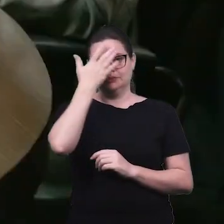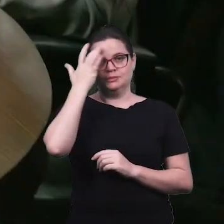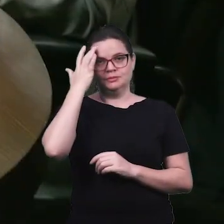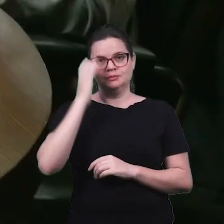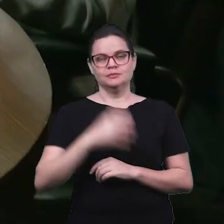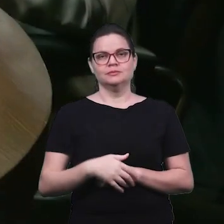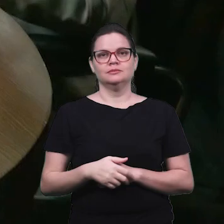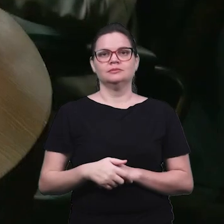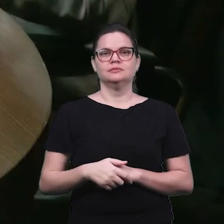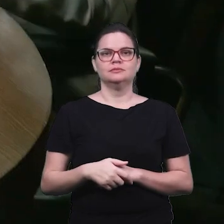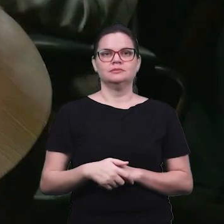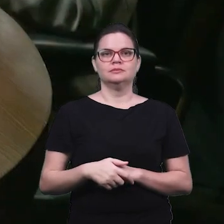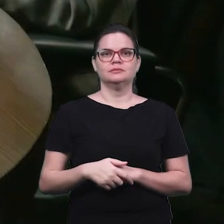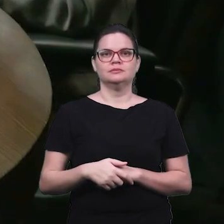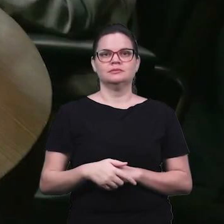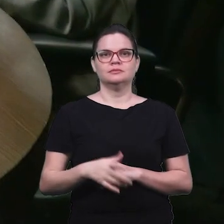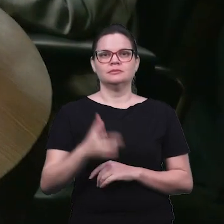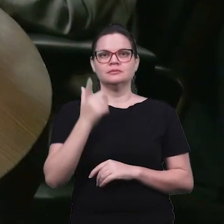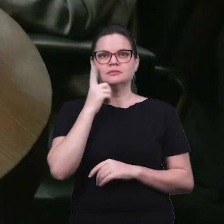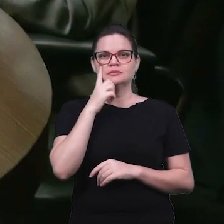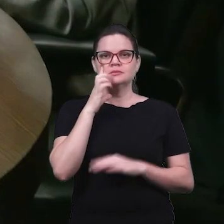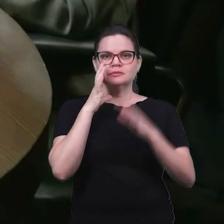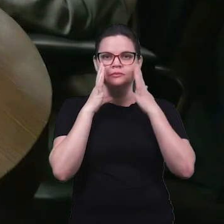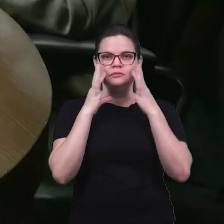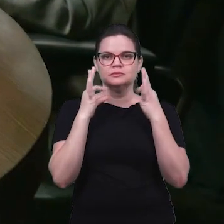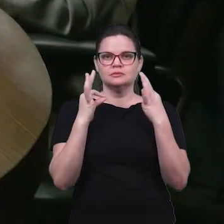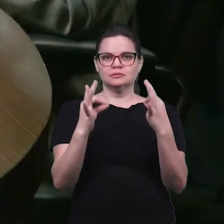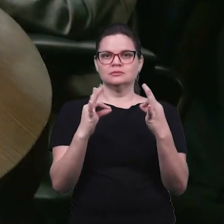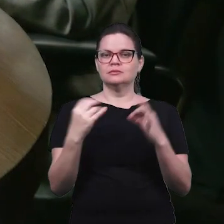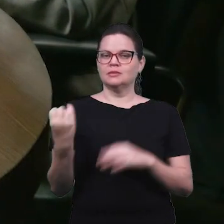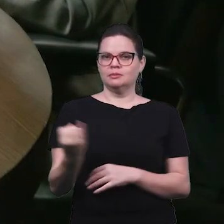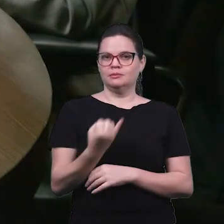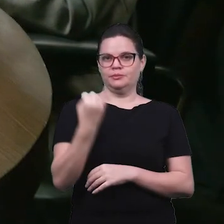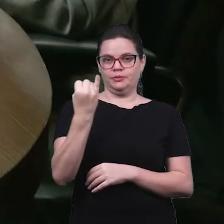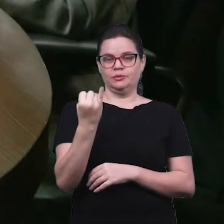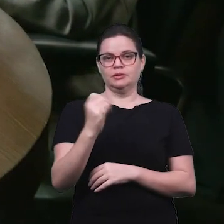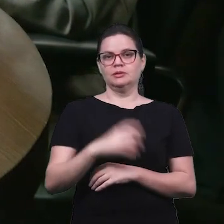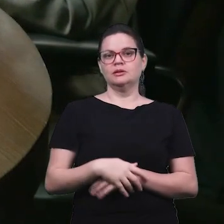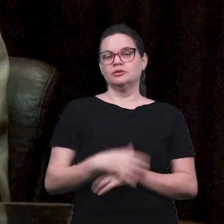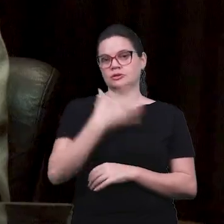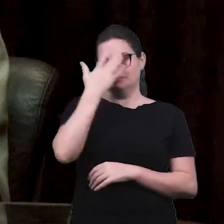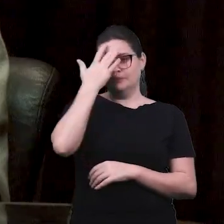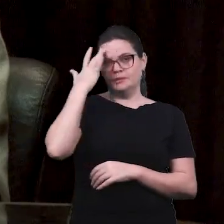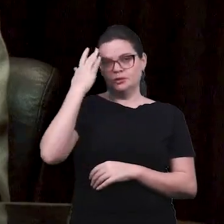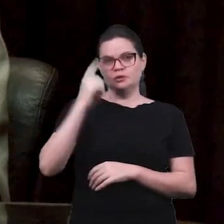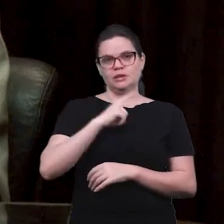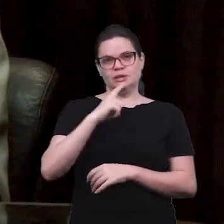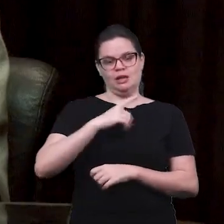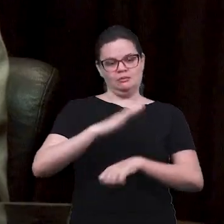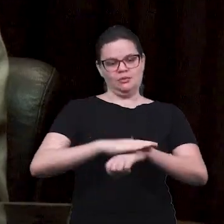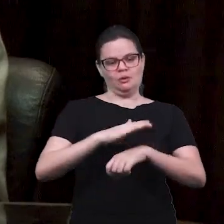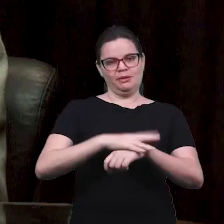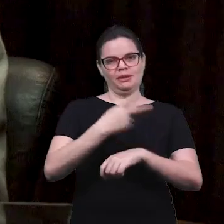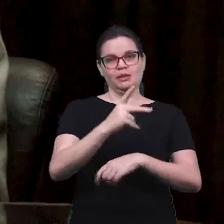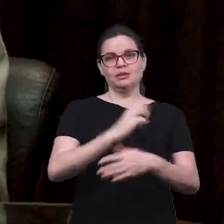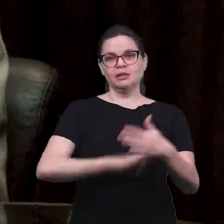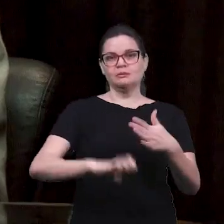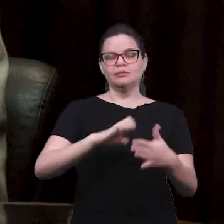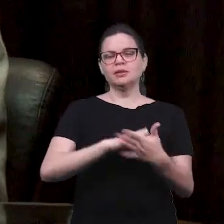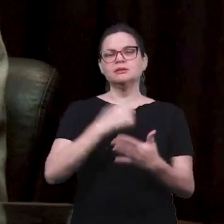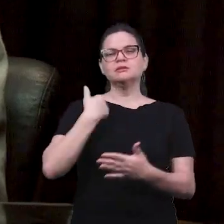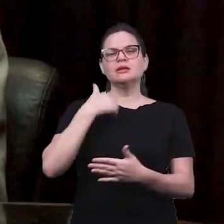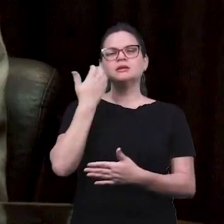pessoas? Veja bem, é muito importante, quando a pessoa tem um negócio próprio, ela entender